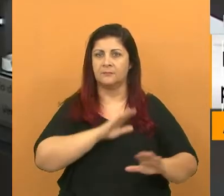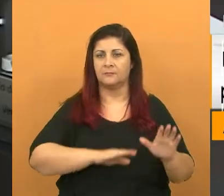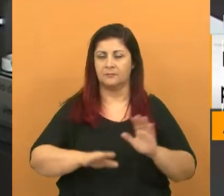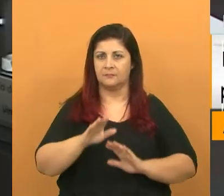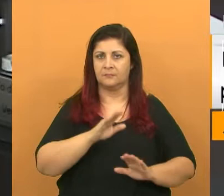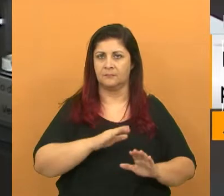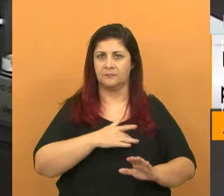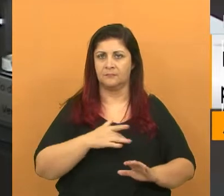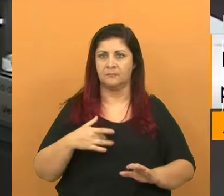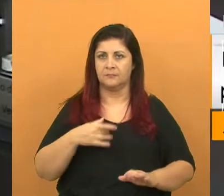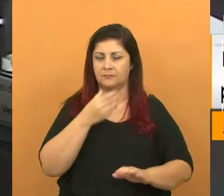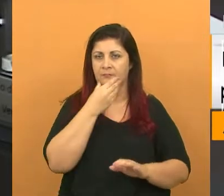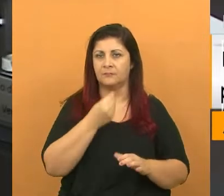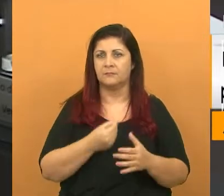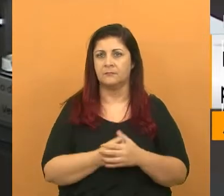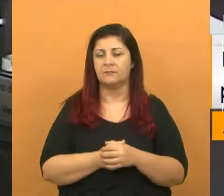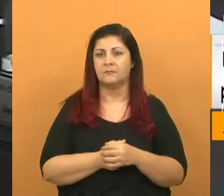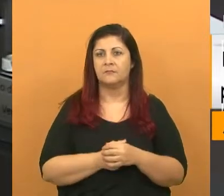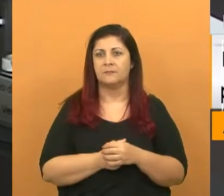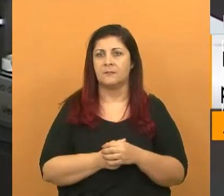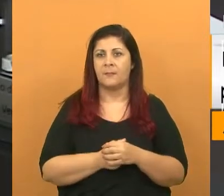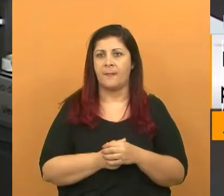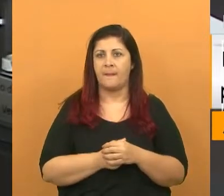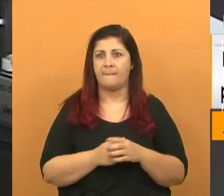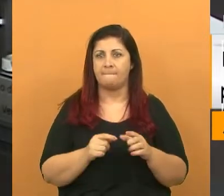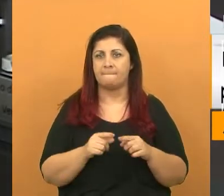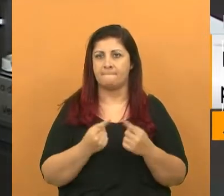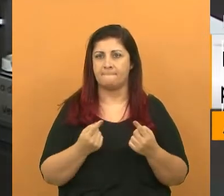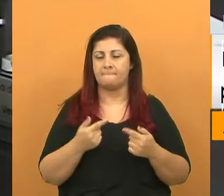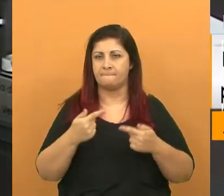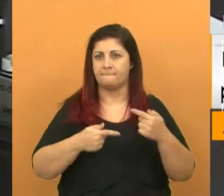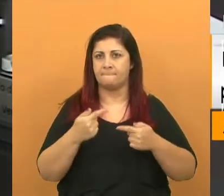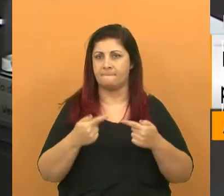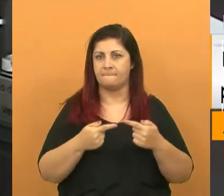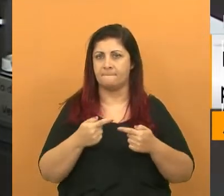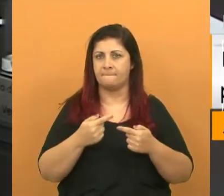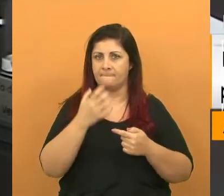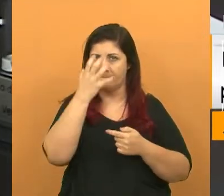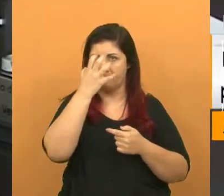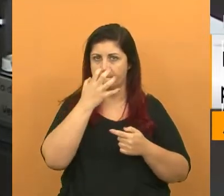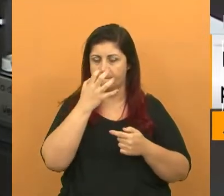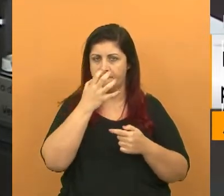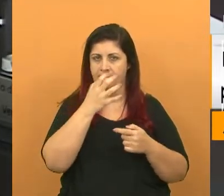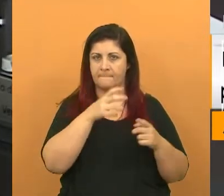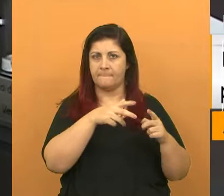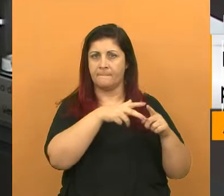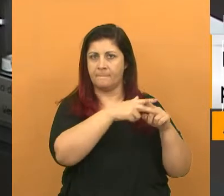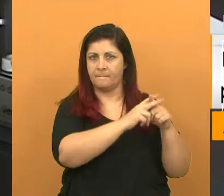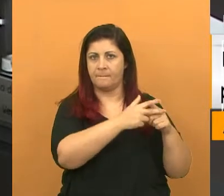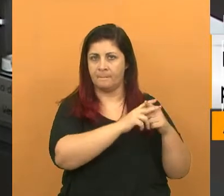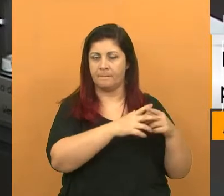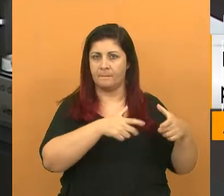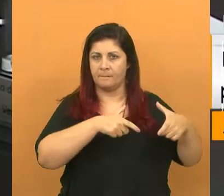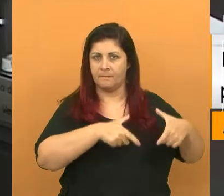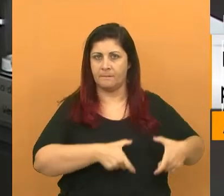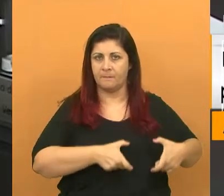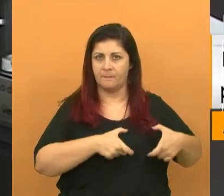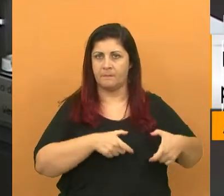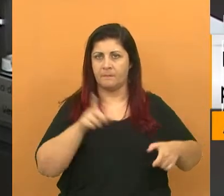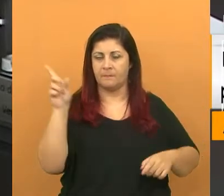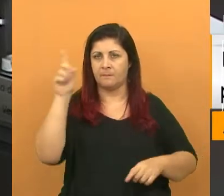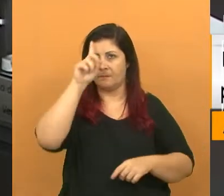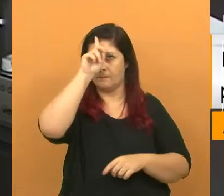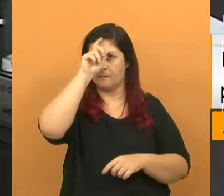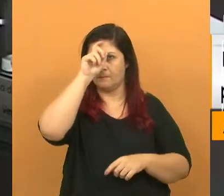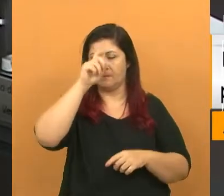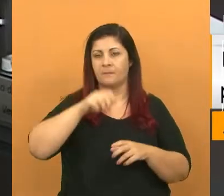Homem e das Outras Providências. Mas o que entrou também em debate forte aqui é a questão do aparelho de mamografia da Santa Casa. Olha,